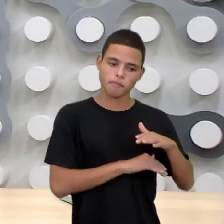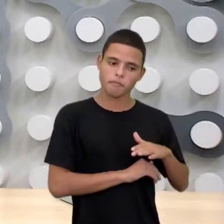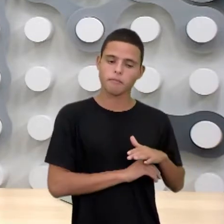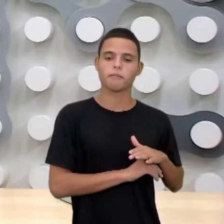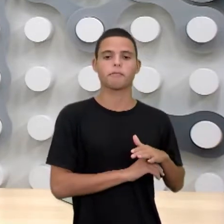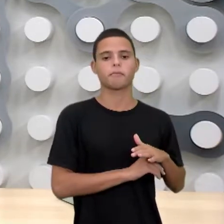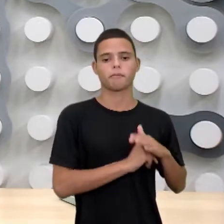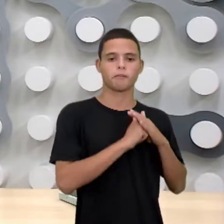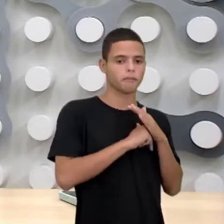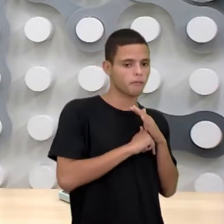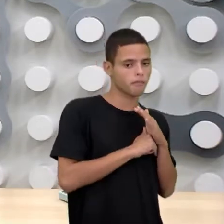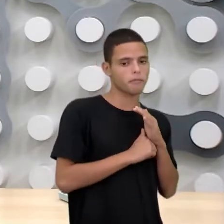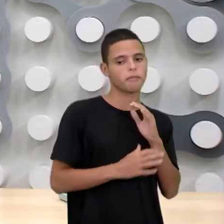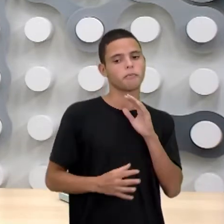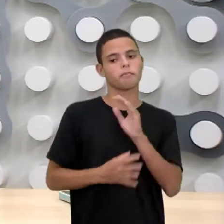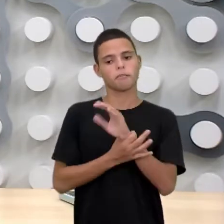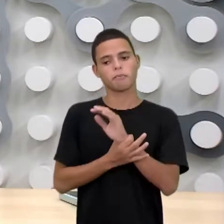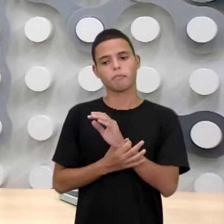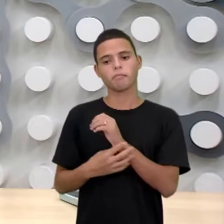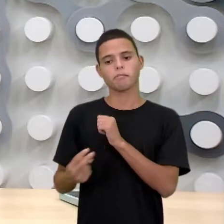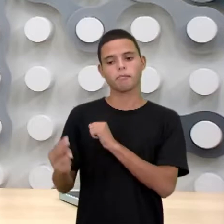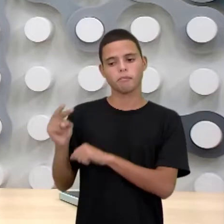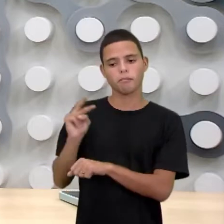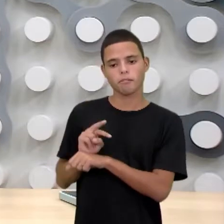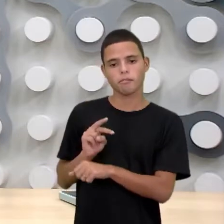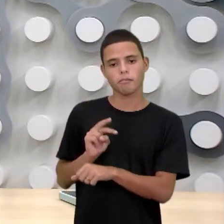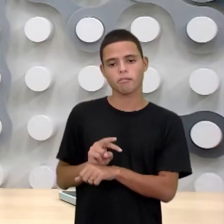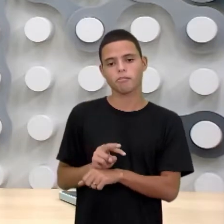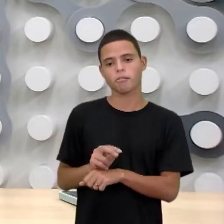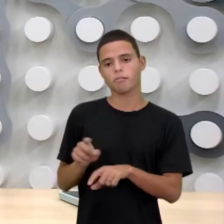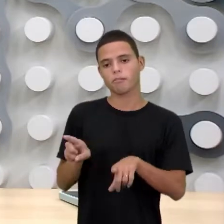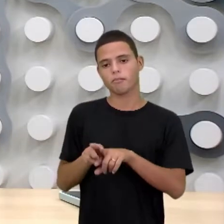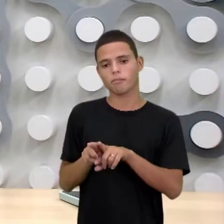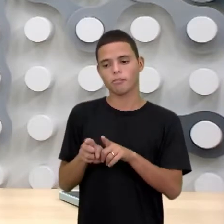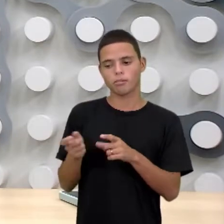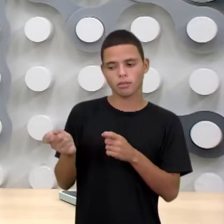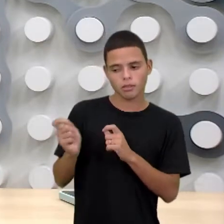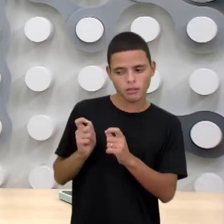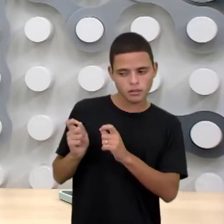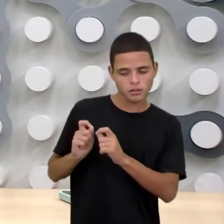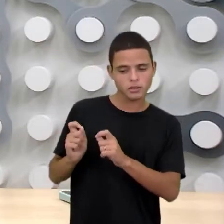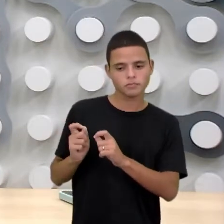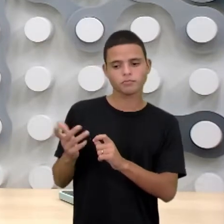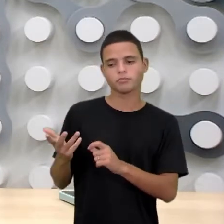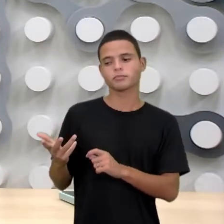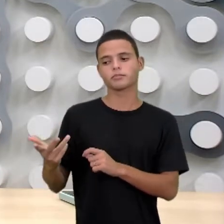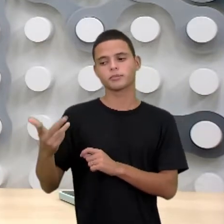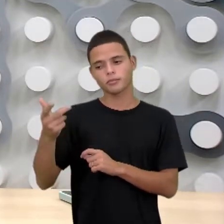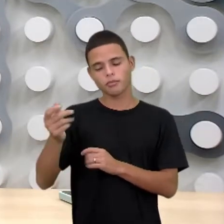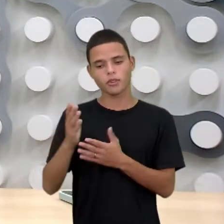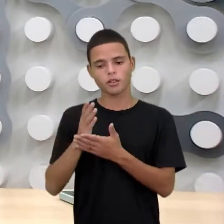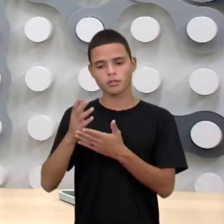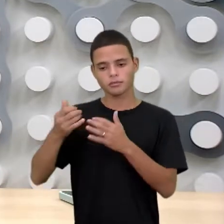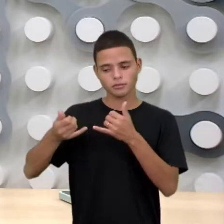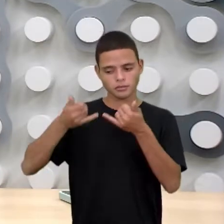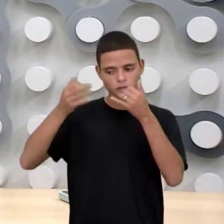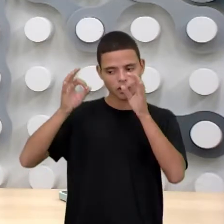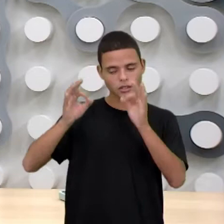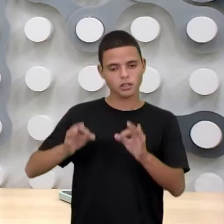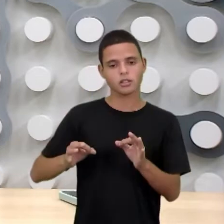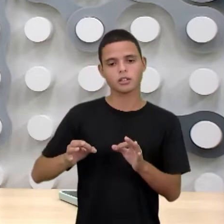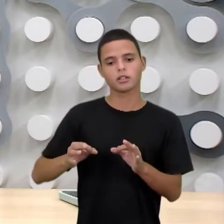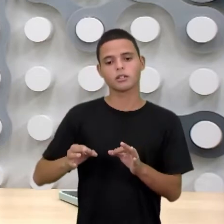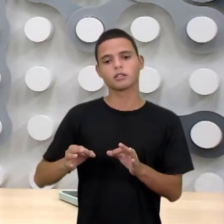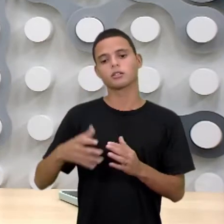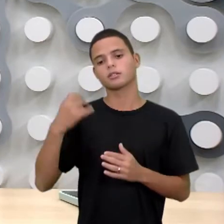uma questão de segurança, né, e até de não ficar manipulando, né, os dados oficiais, e